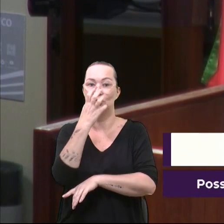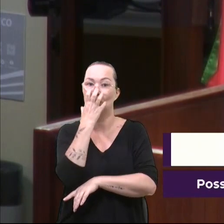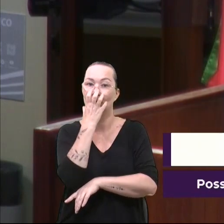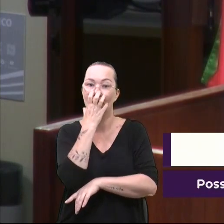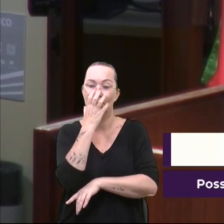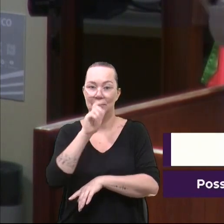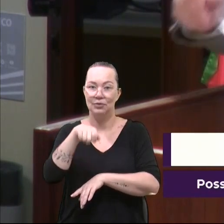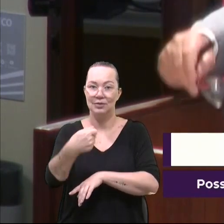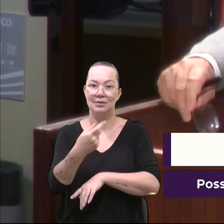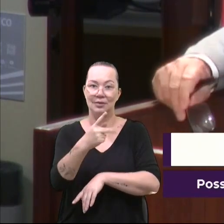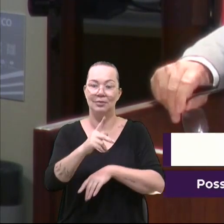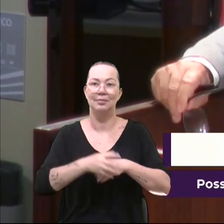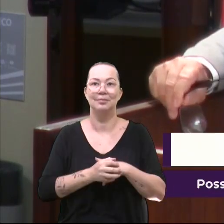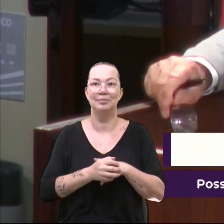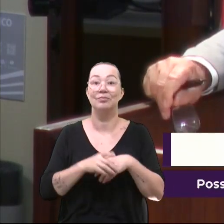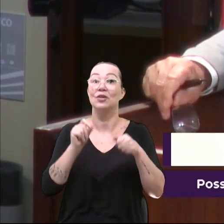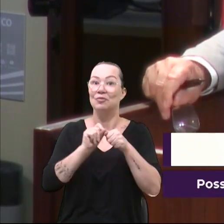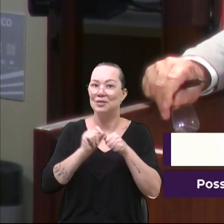Empossamos a 6ª vereadora.